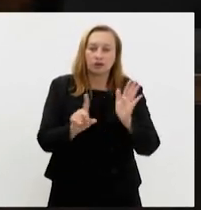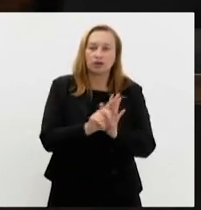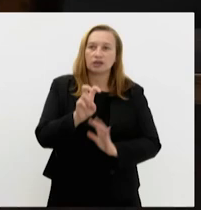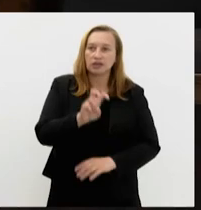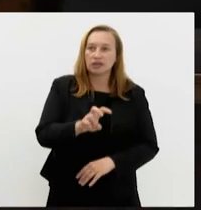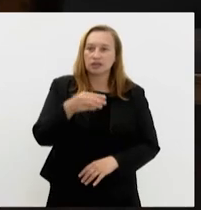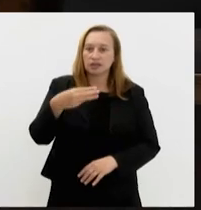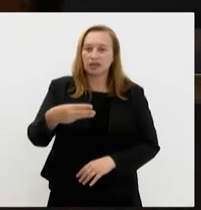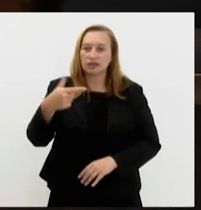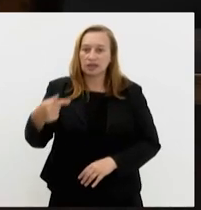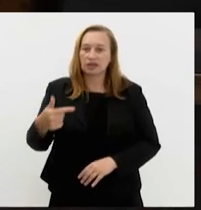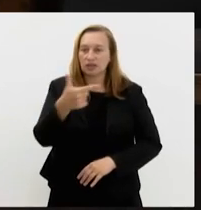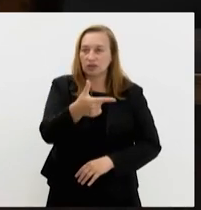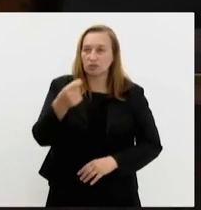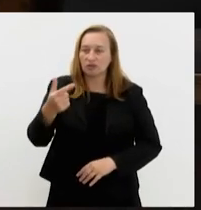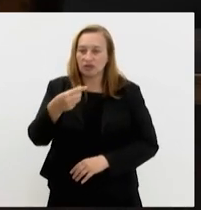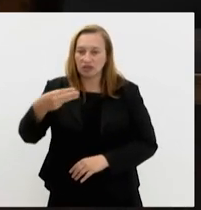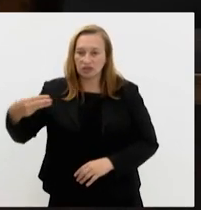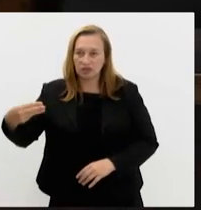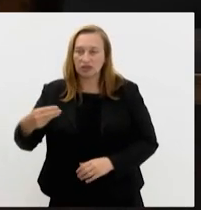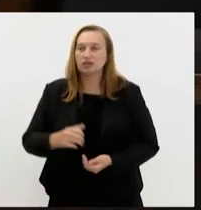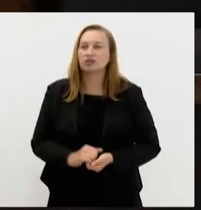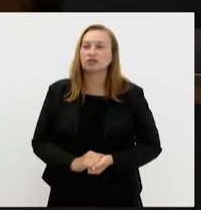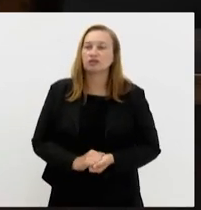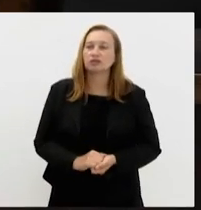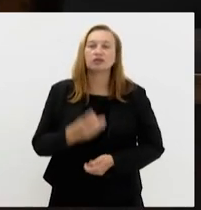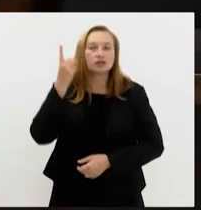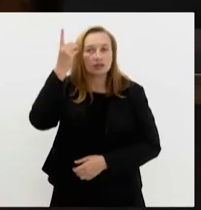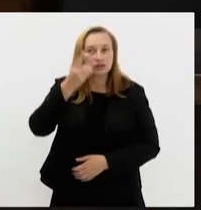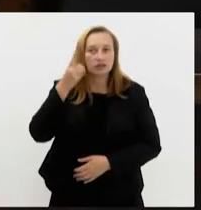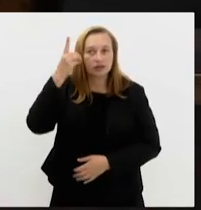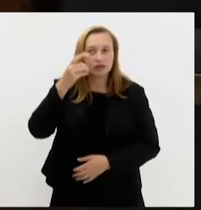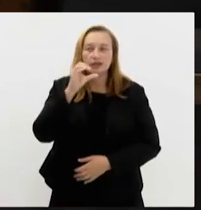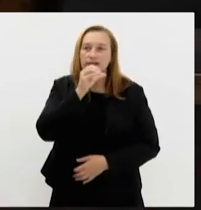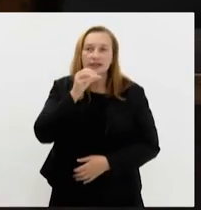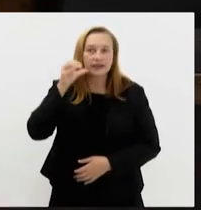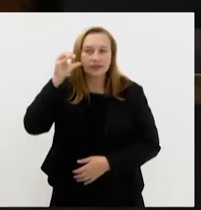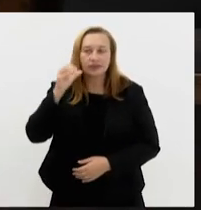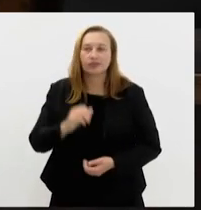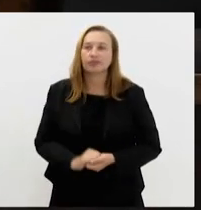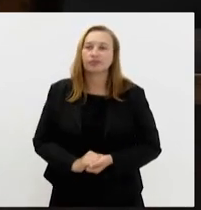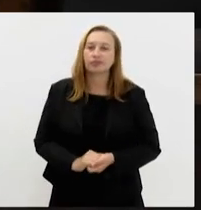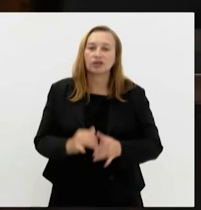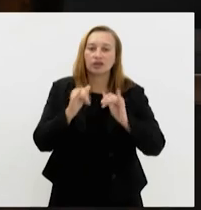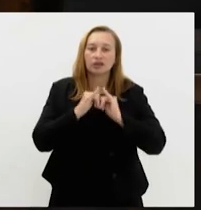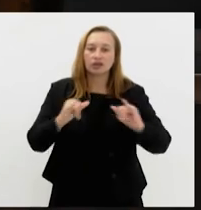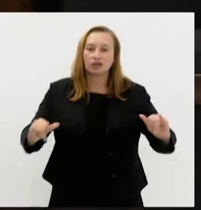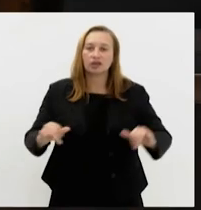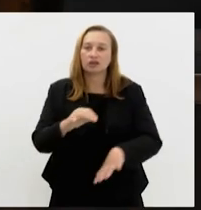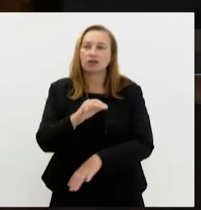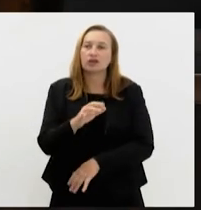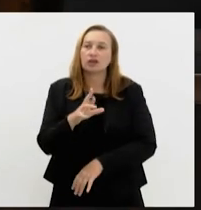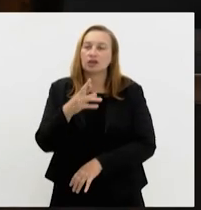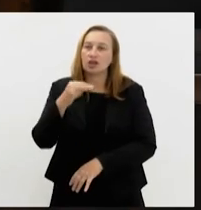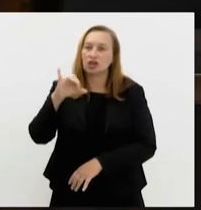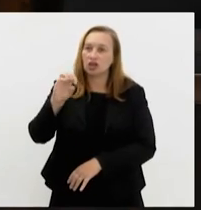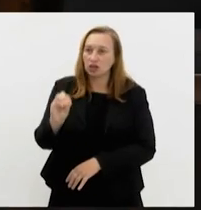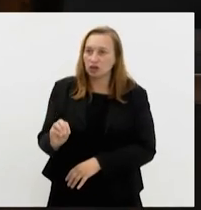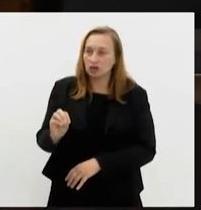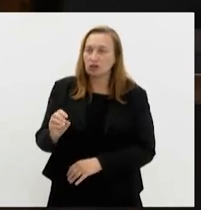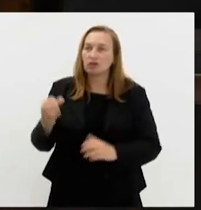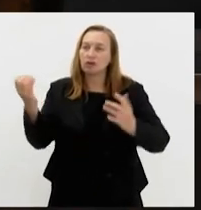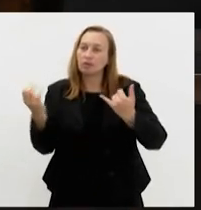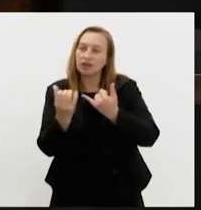número 537 de 2023, de autoria da deputada Célia Jordão, que declara o Rio Artes Manuais como